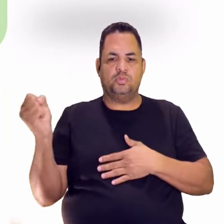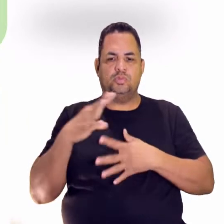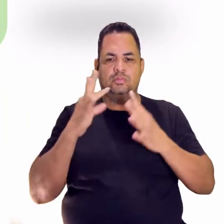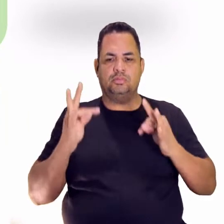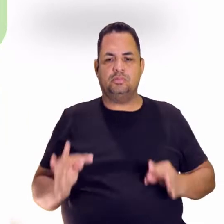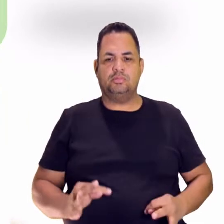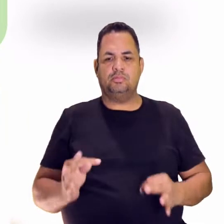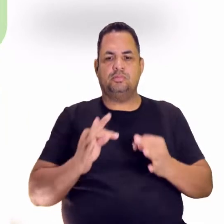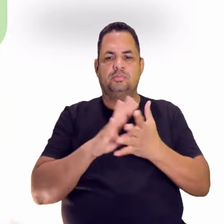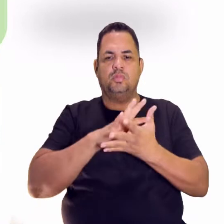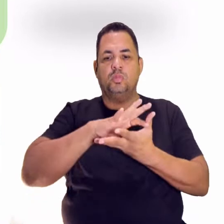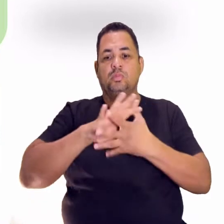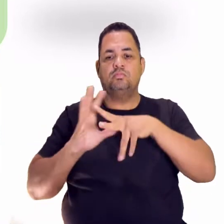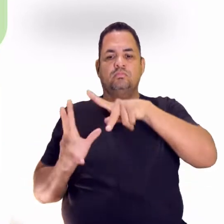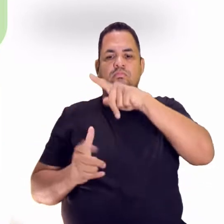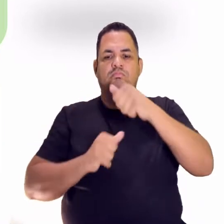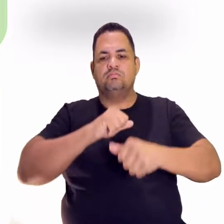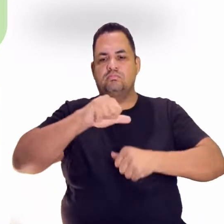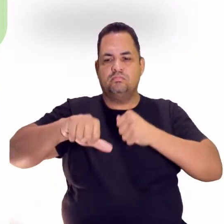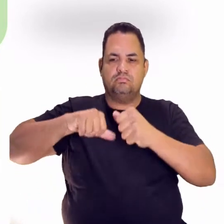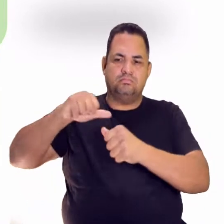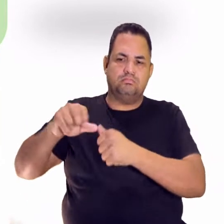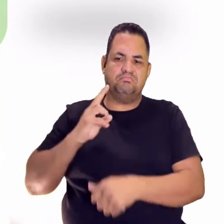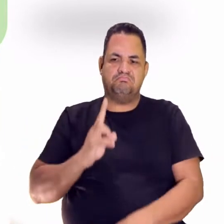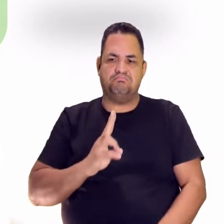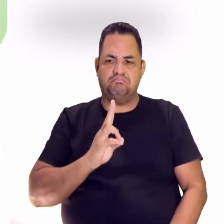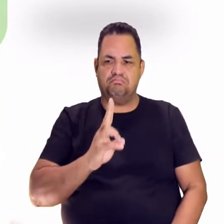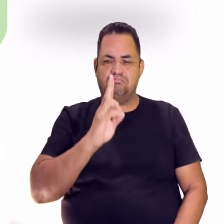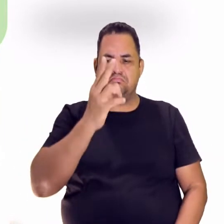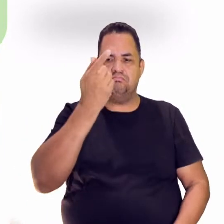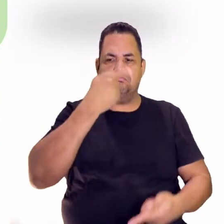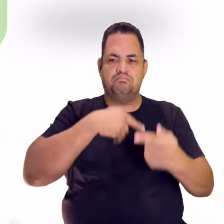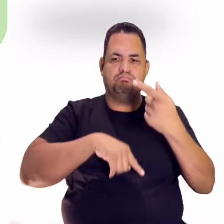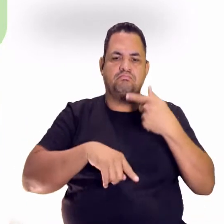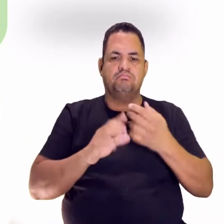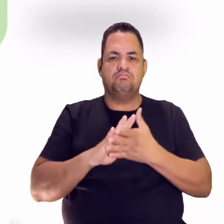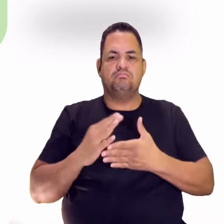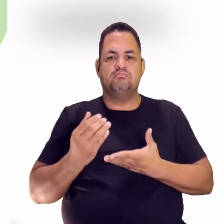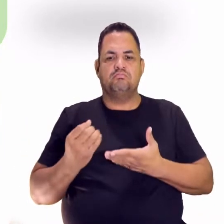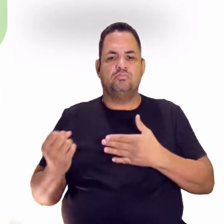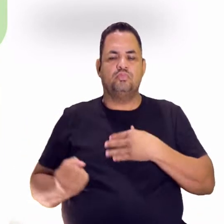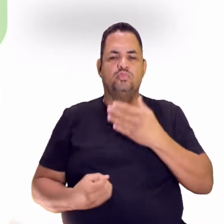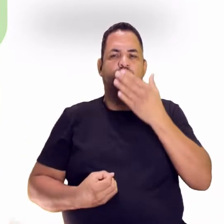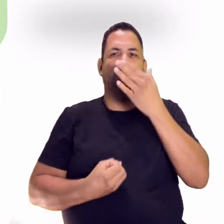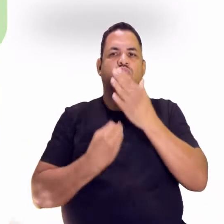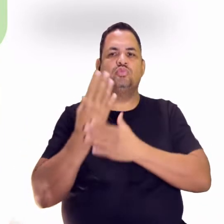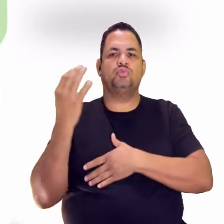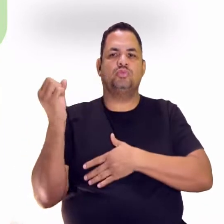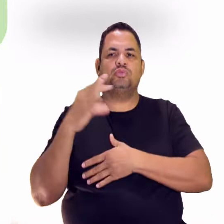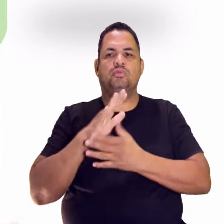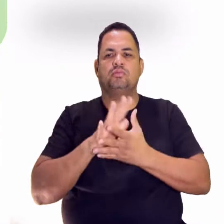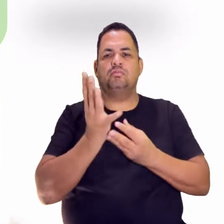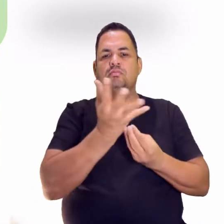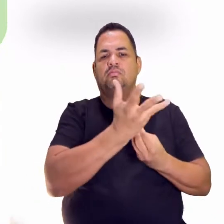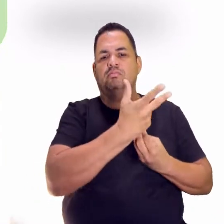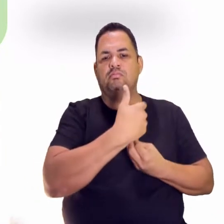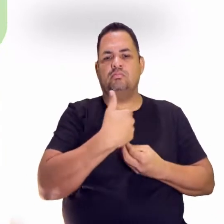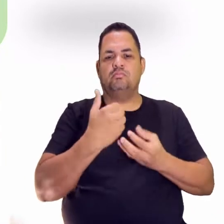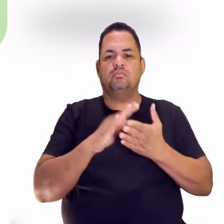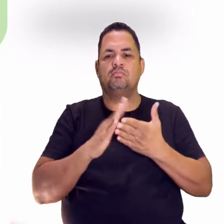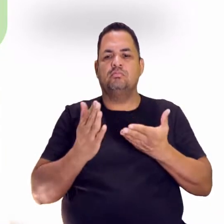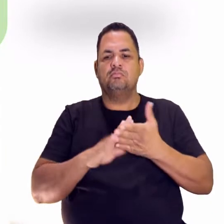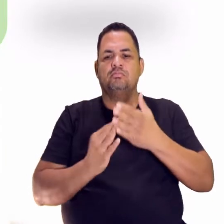muda constantemente, a realidade muda constantemente. Novas formas de arte vão surgindo, quase que